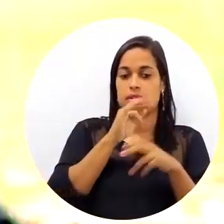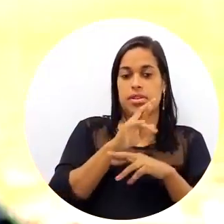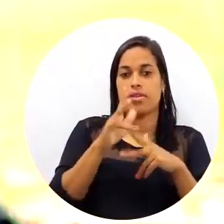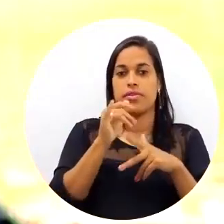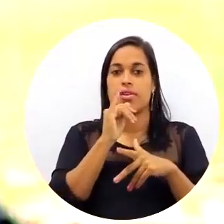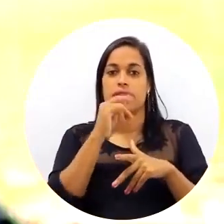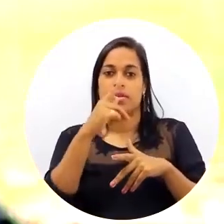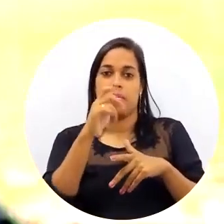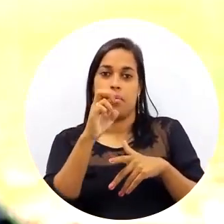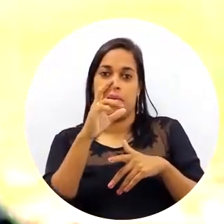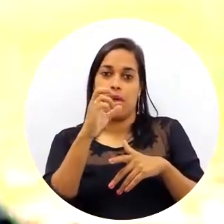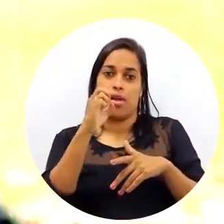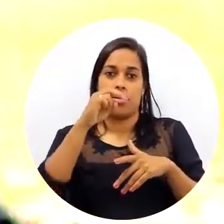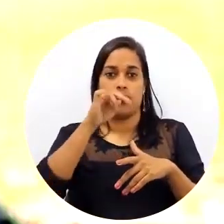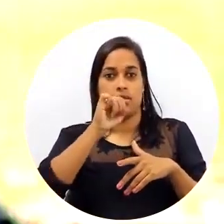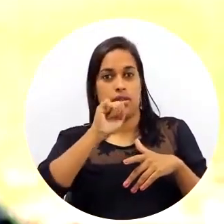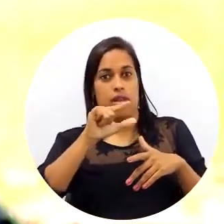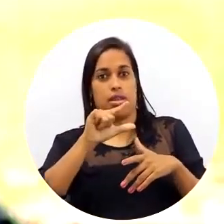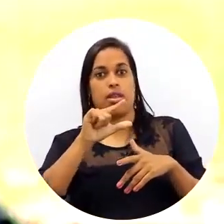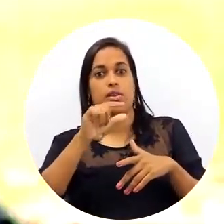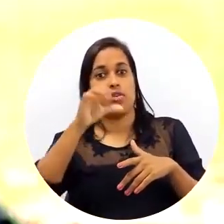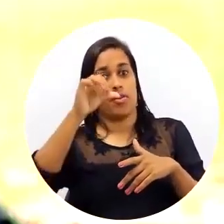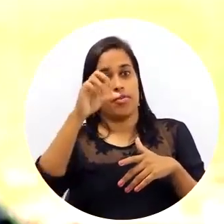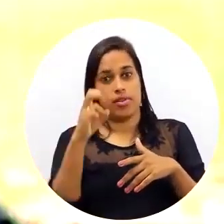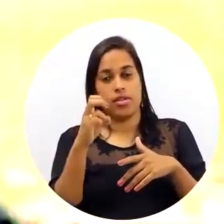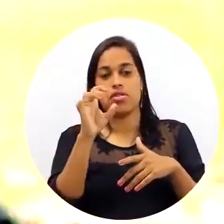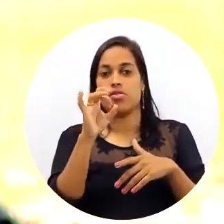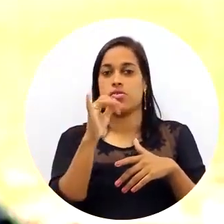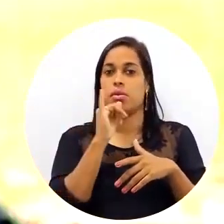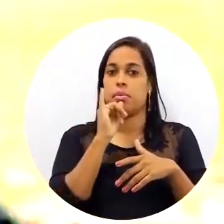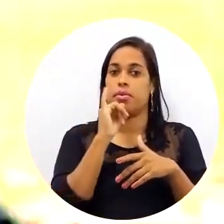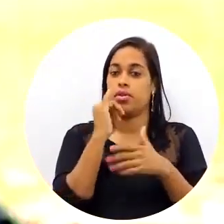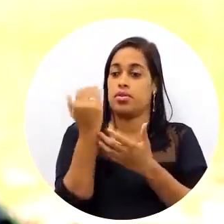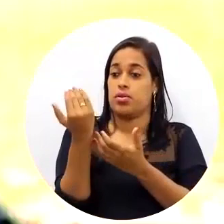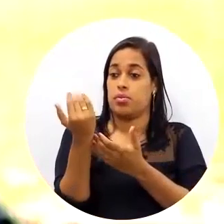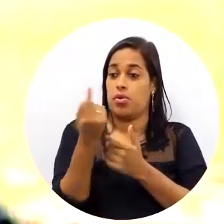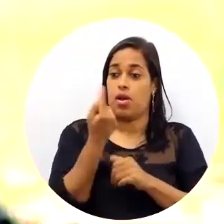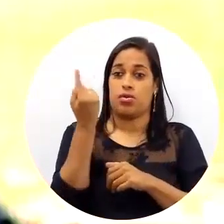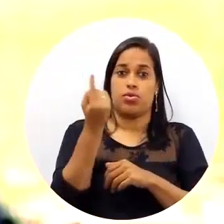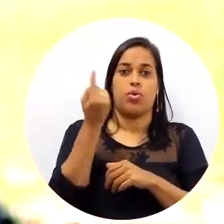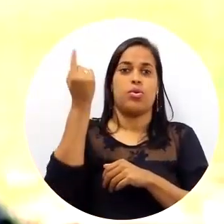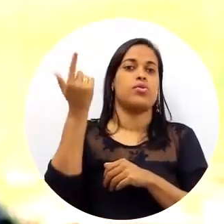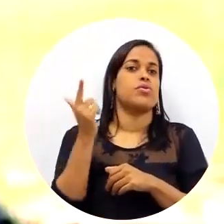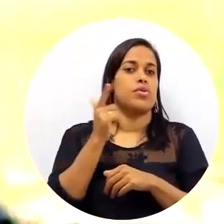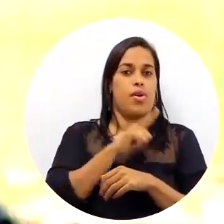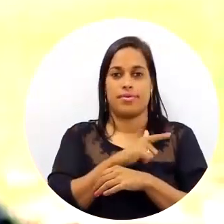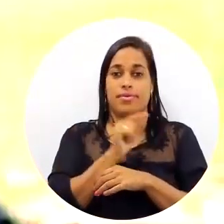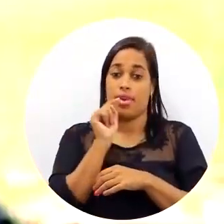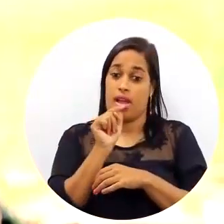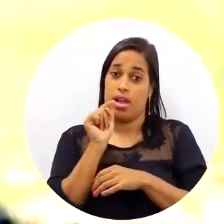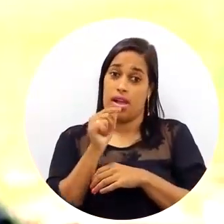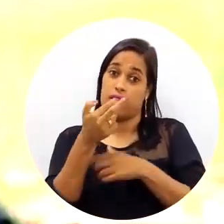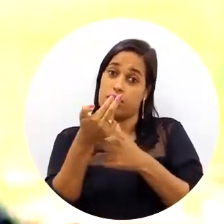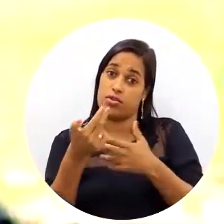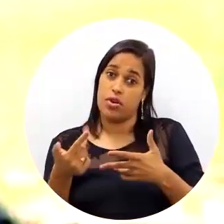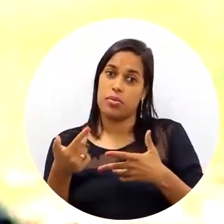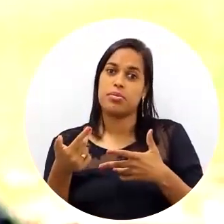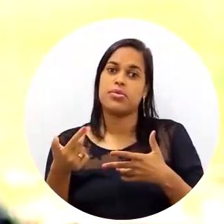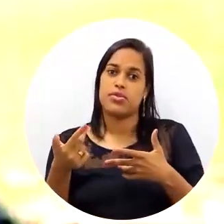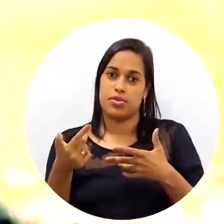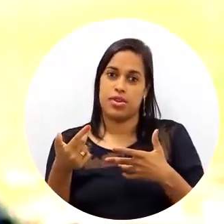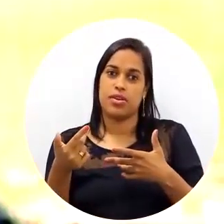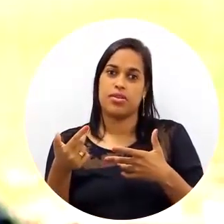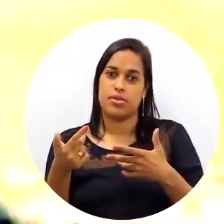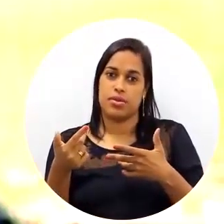95, onde apenas as pessoas maiores com alcances mais longos conseguiriam alcançar